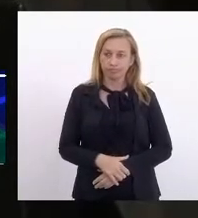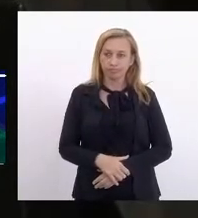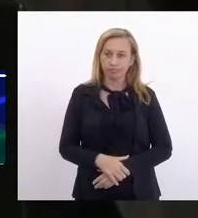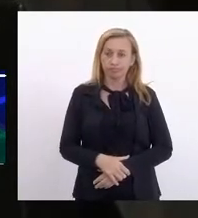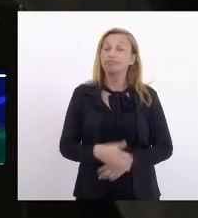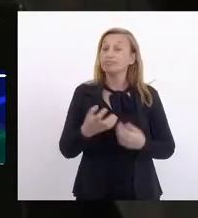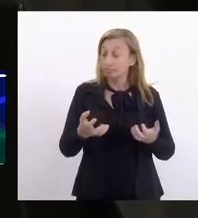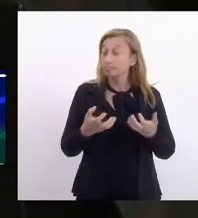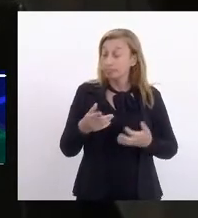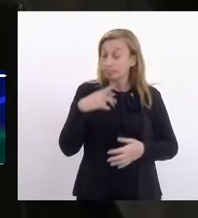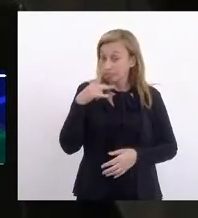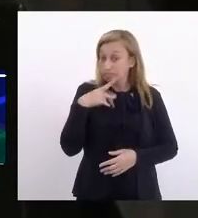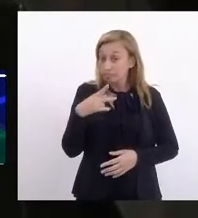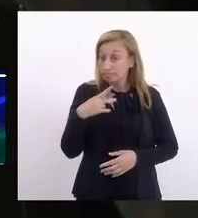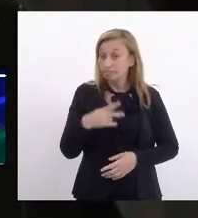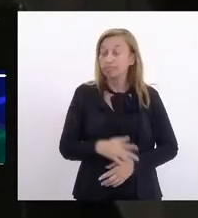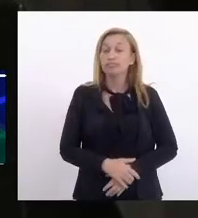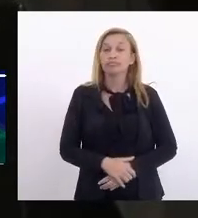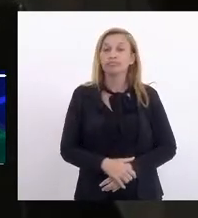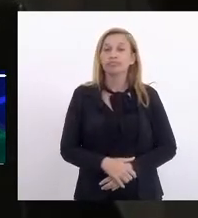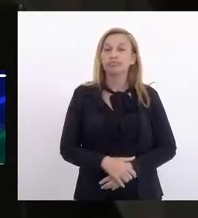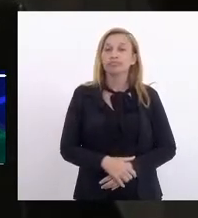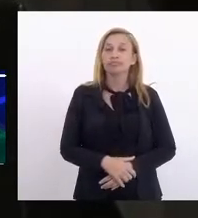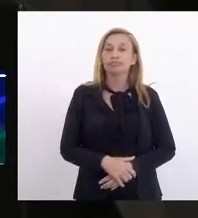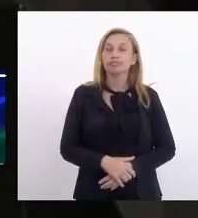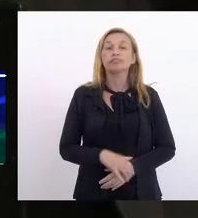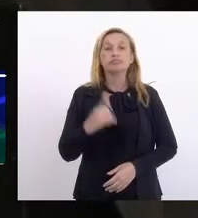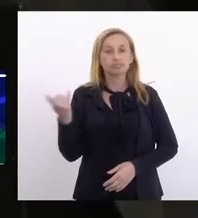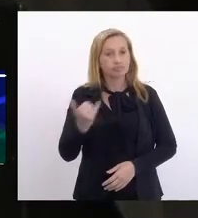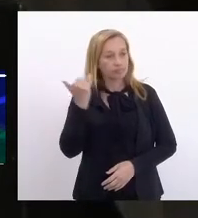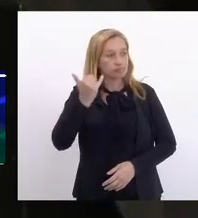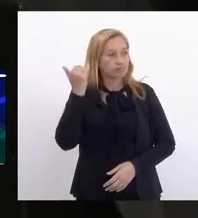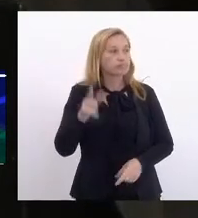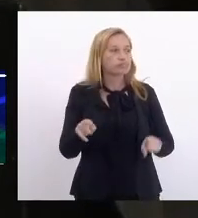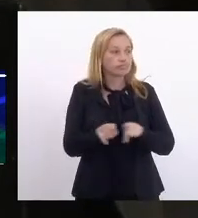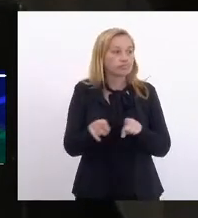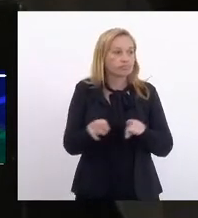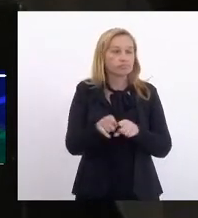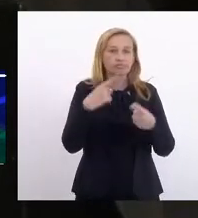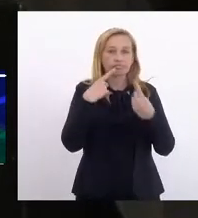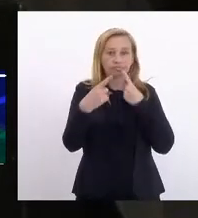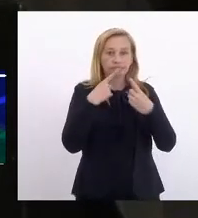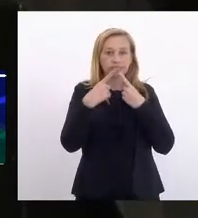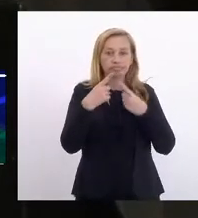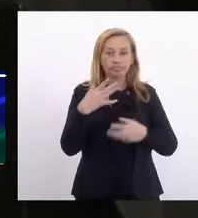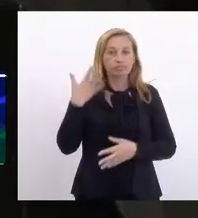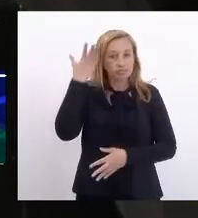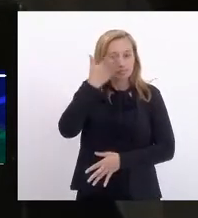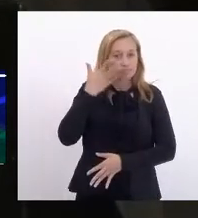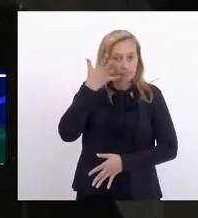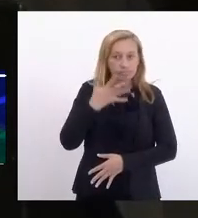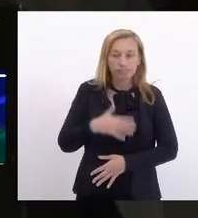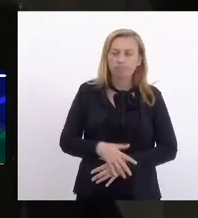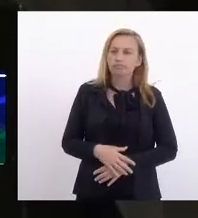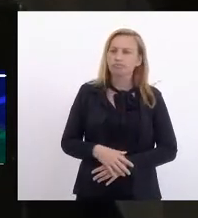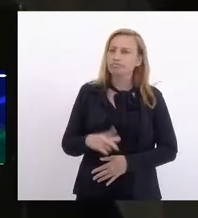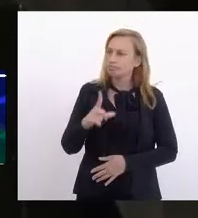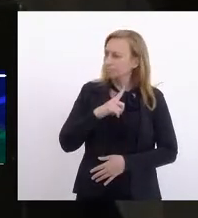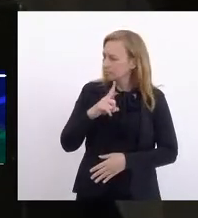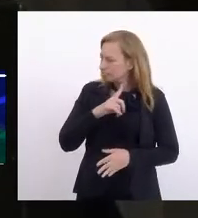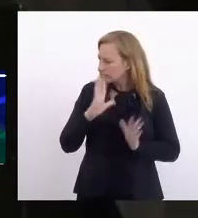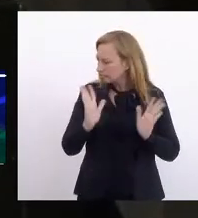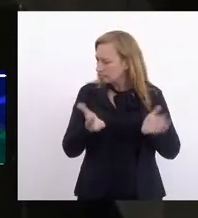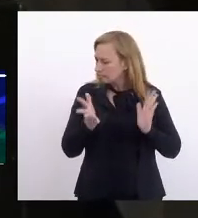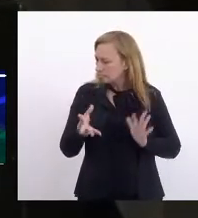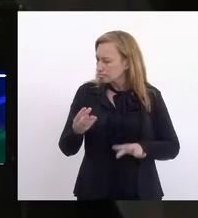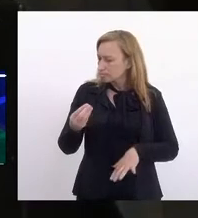quero acrescentar uma parte que me parece importante também discutir a partir dessa mensagem. Nós temos agora